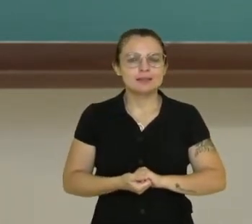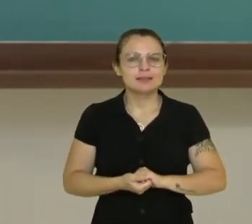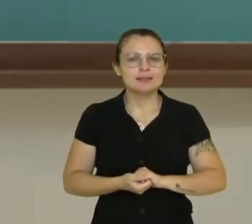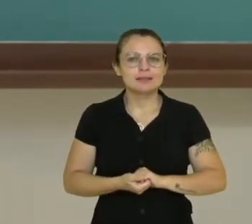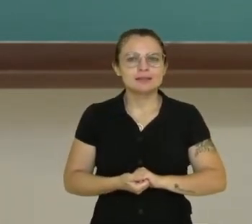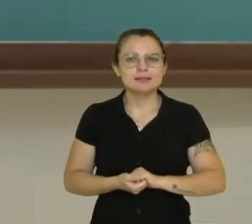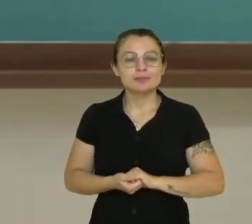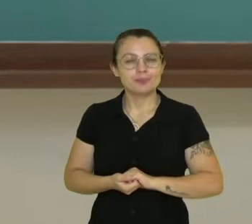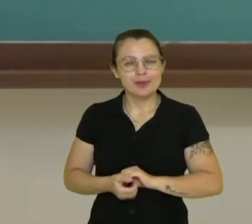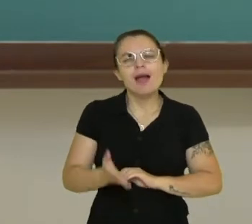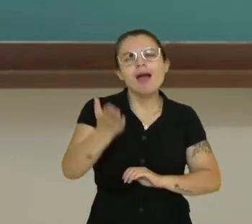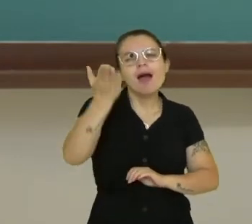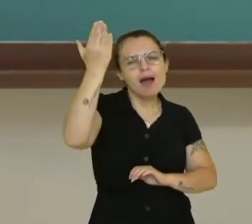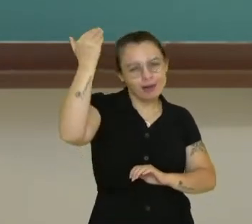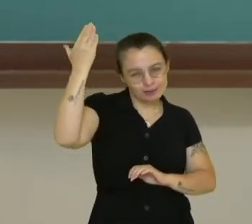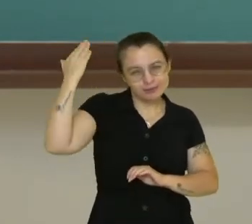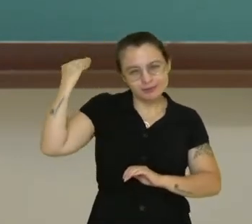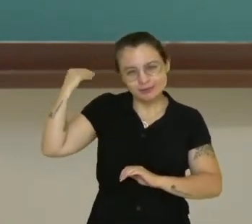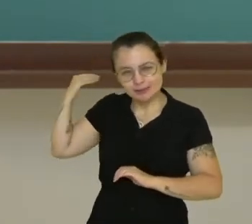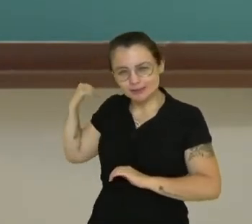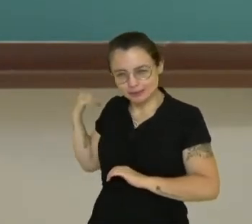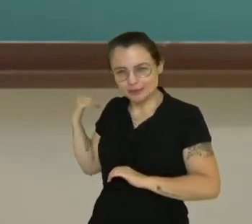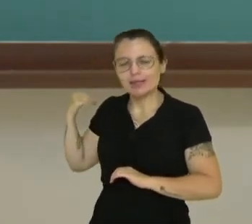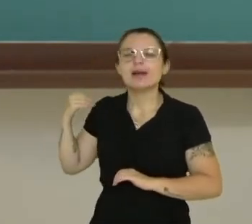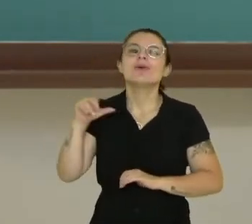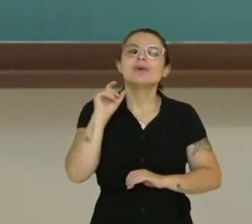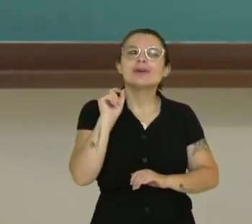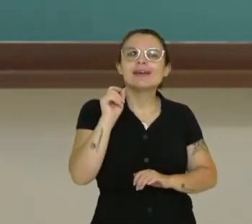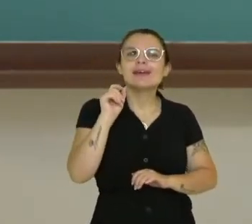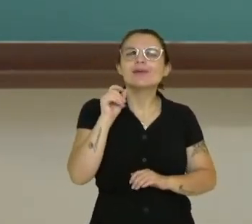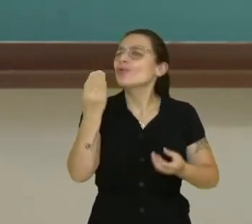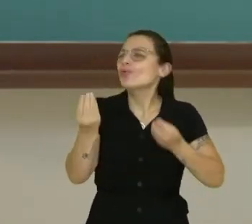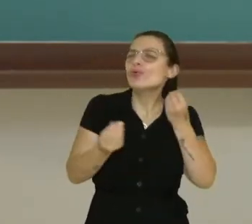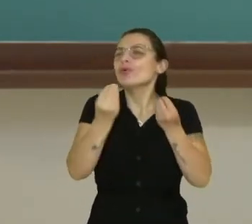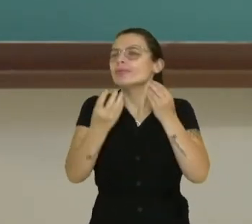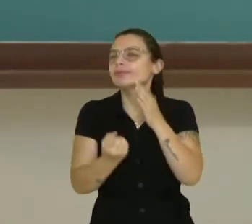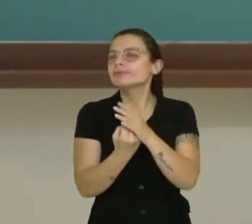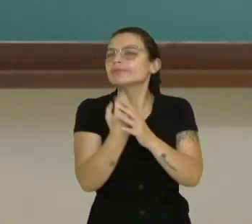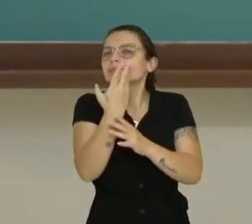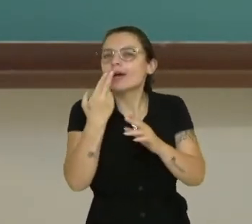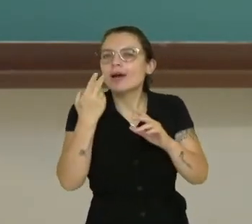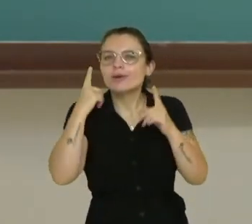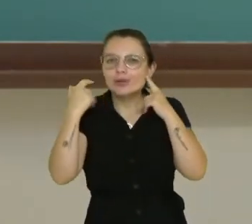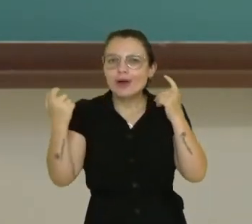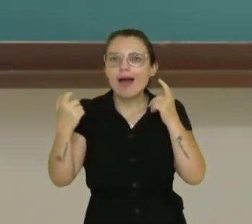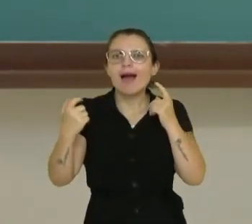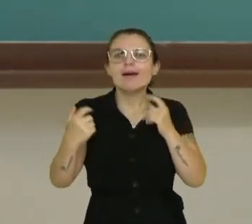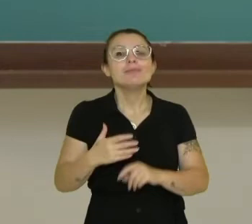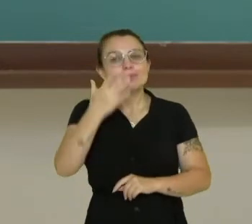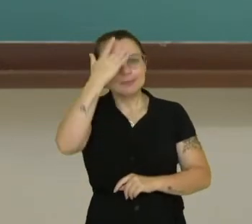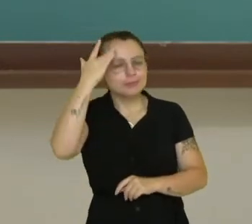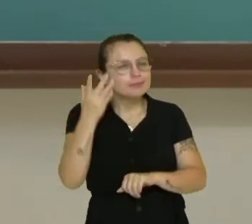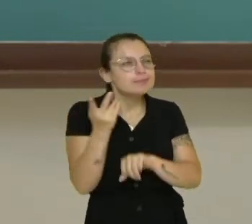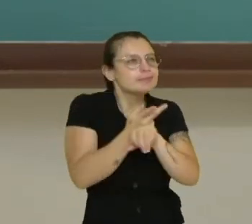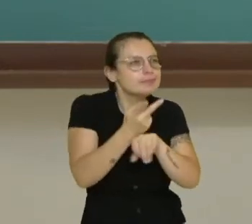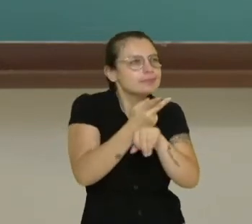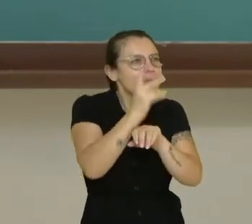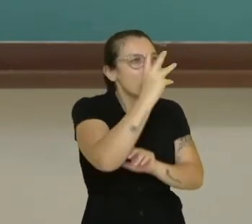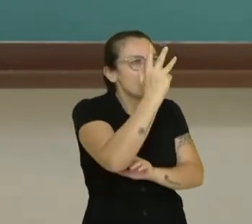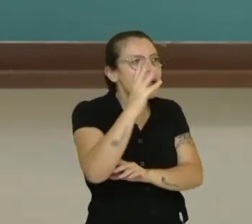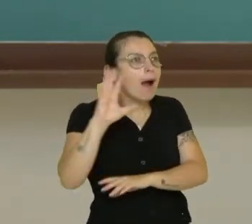a madeira para produzir o som. A partir do momento que eu executo uma ação